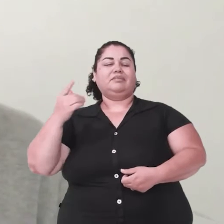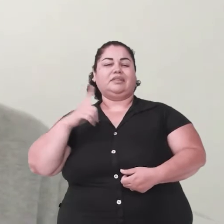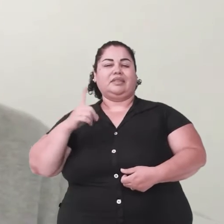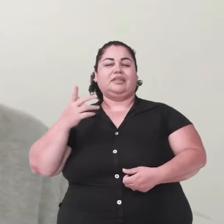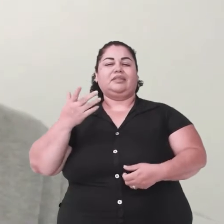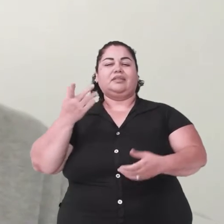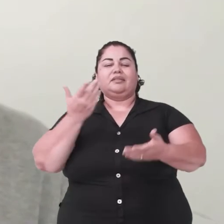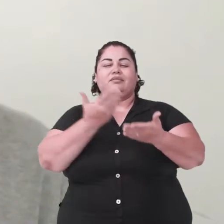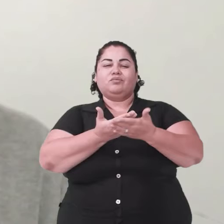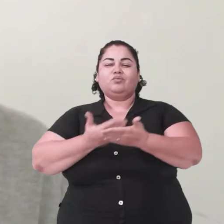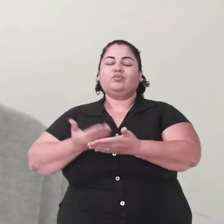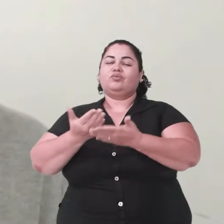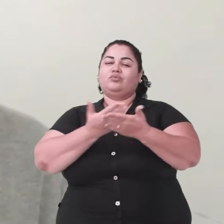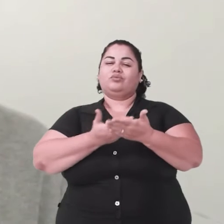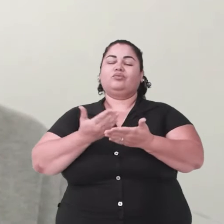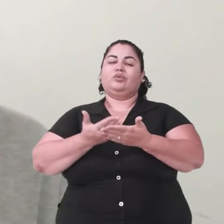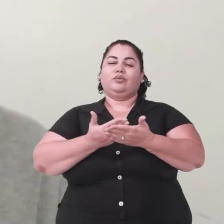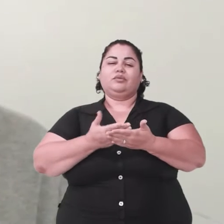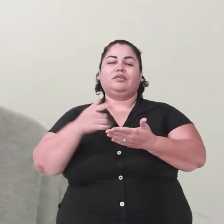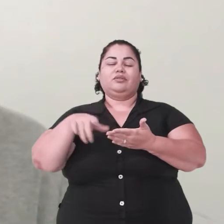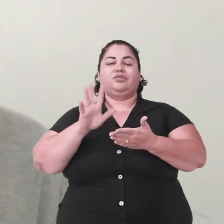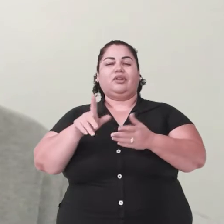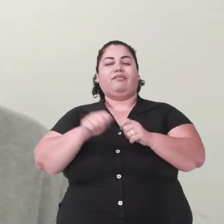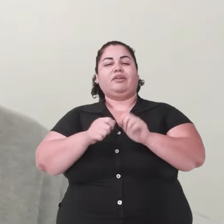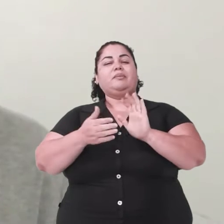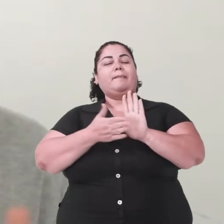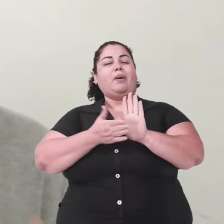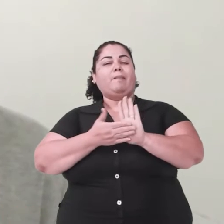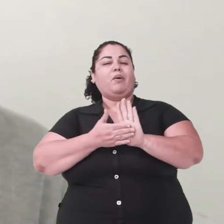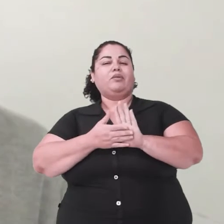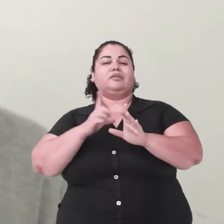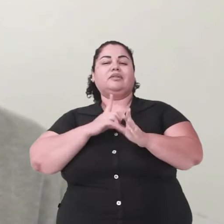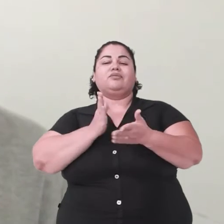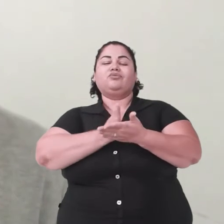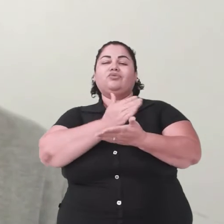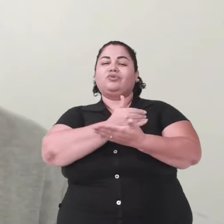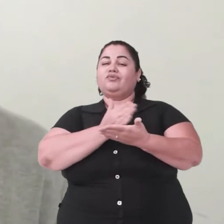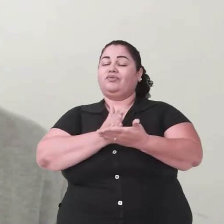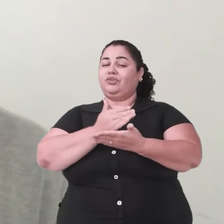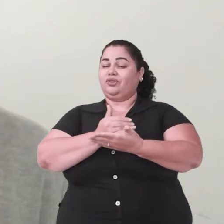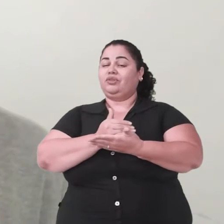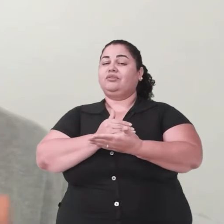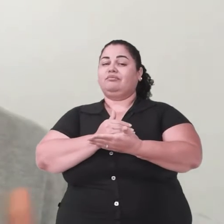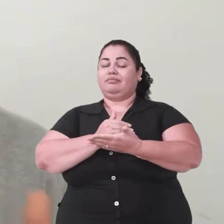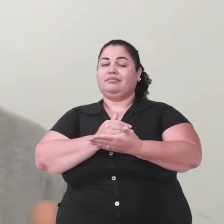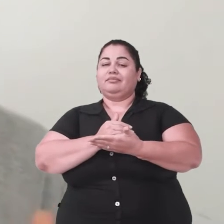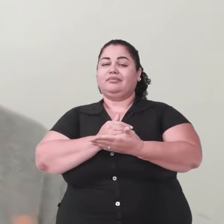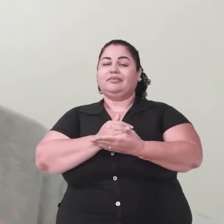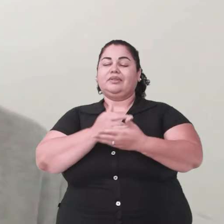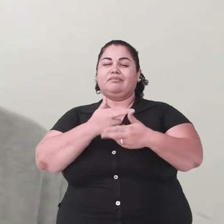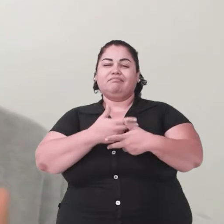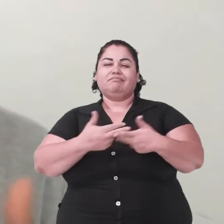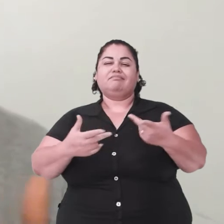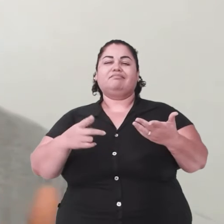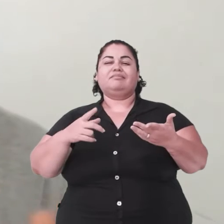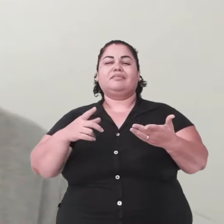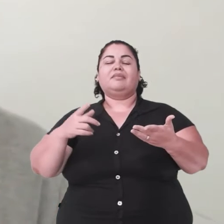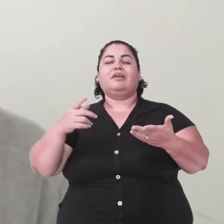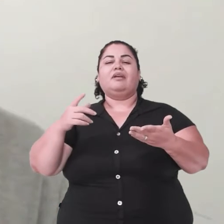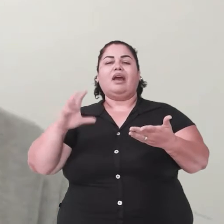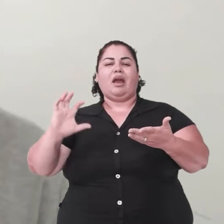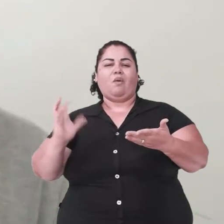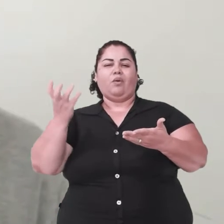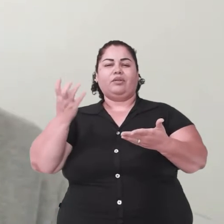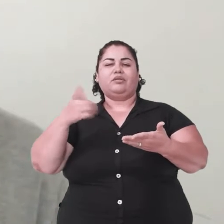Houve uma época em que estudiosos fizeram a proposta de uma divisão, né?